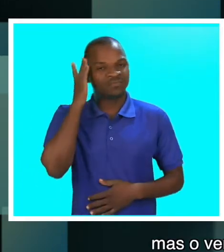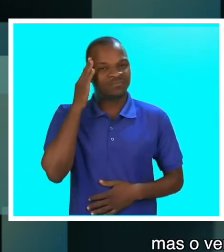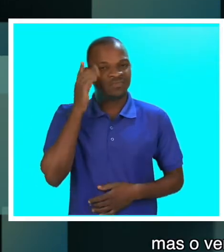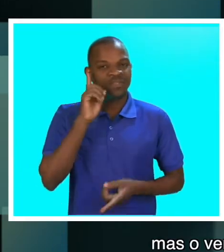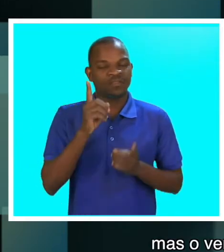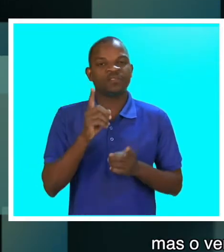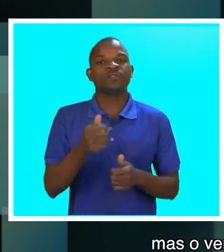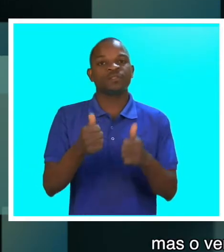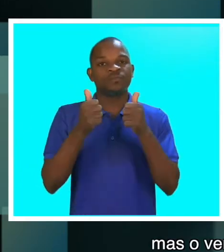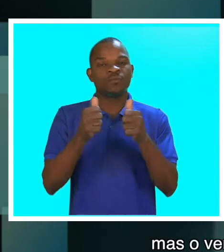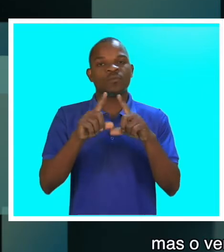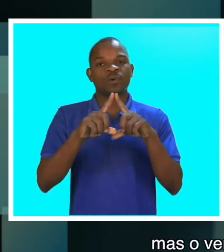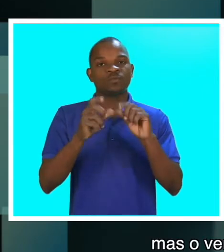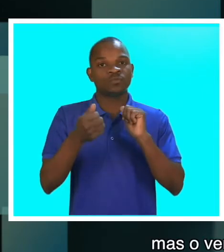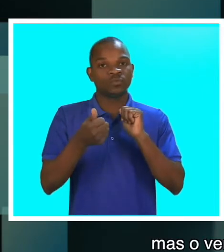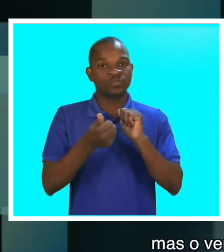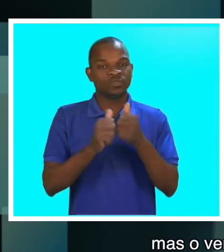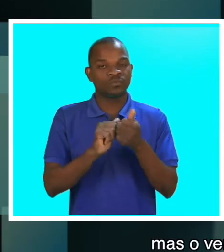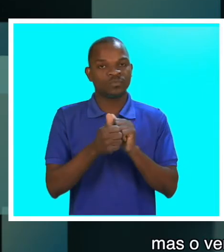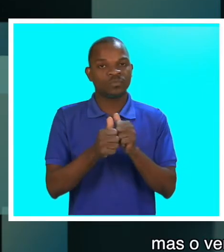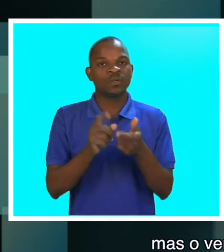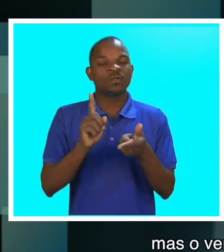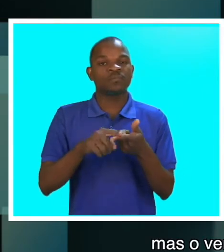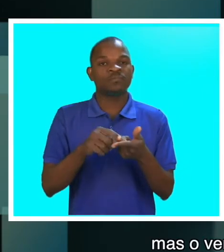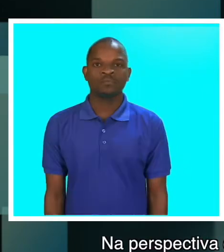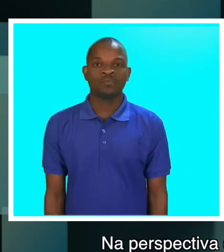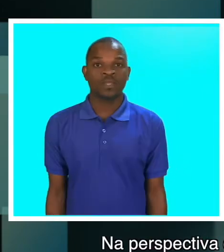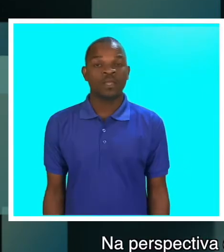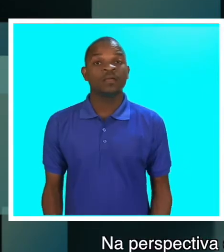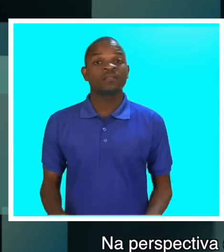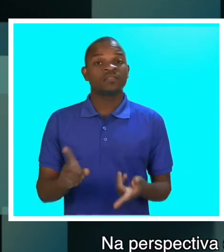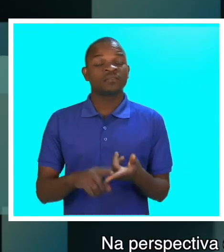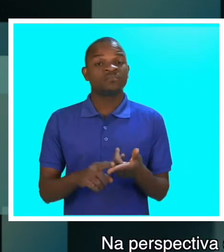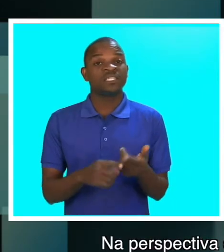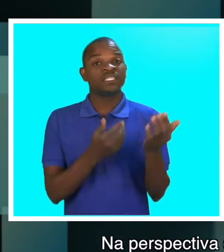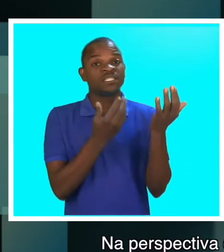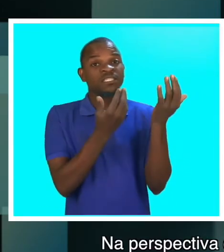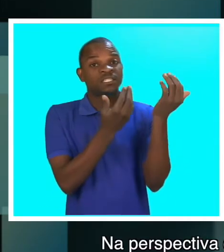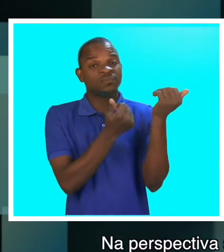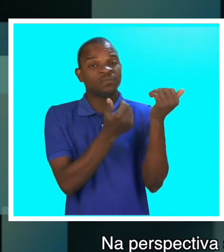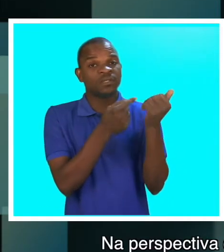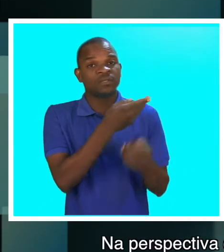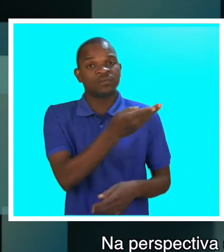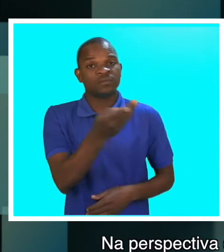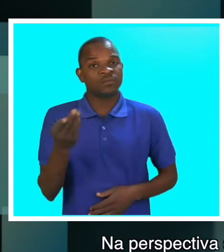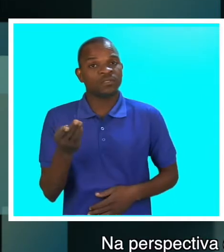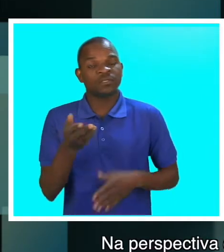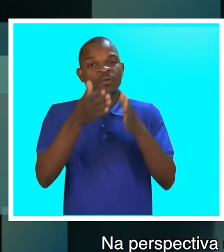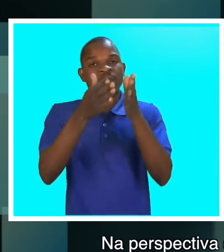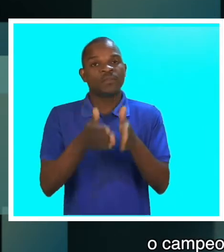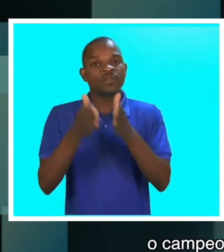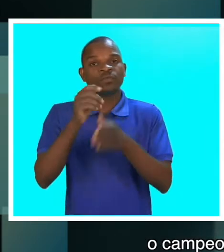Mas eu acho que vai ser bom para o nosso desporto. Na perspectiva destes profissionais de comunicação, o